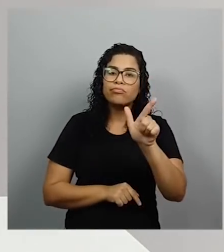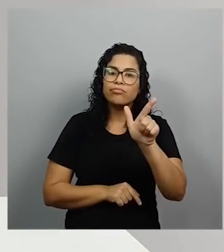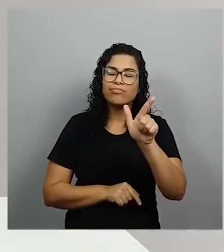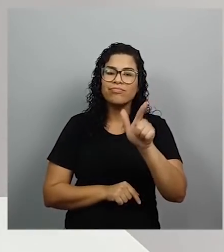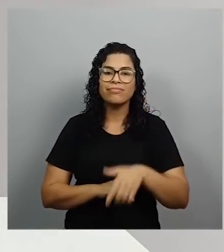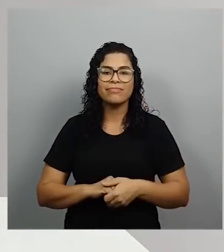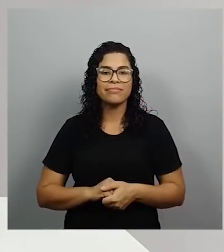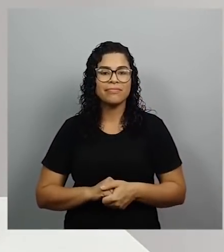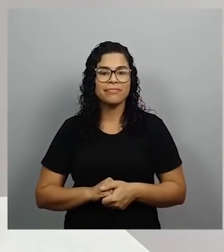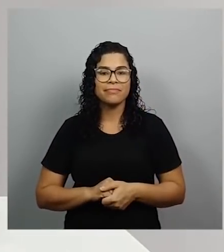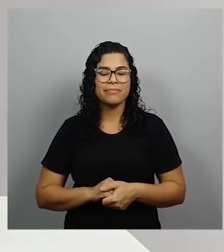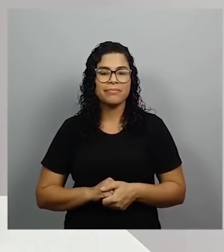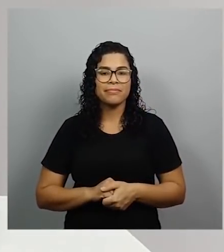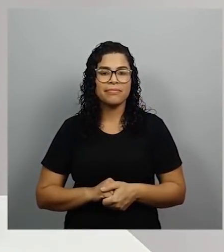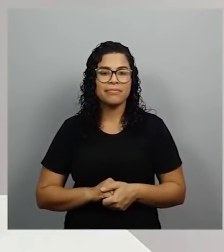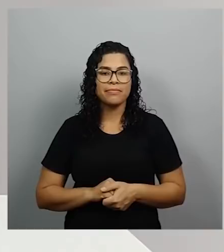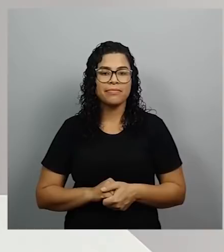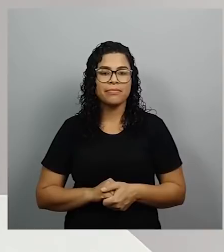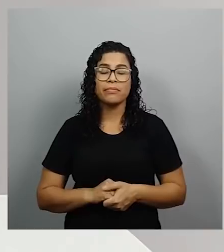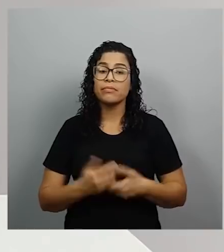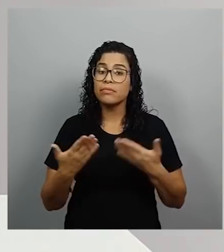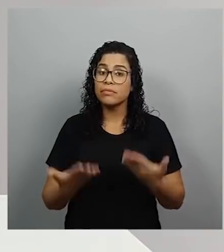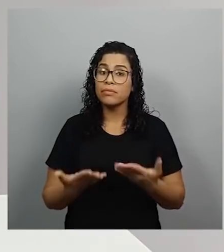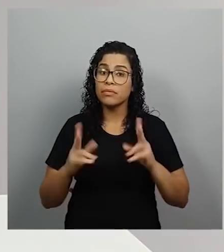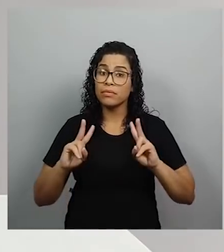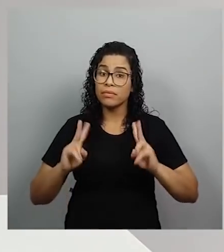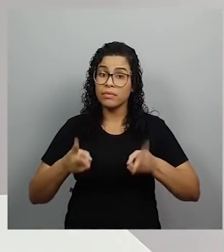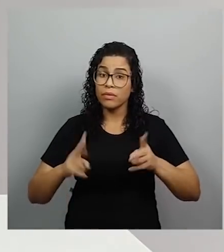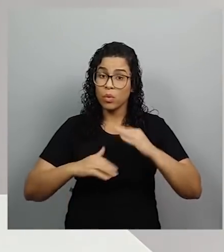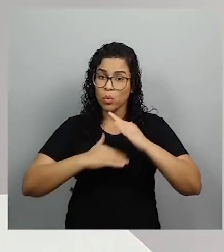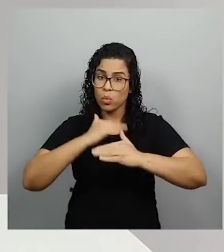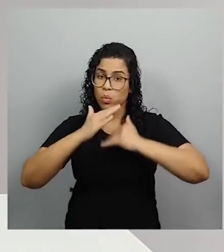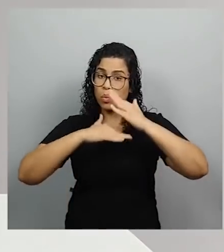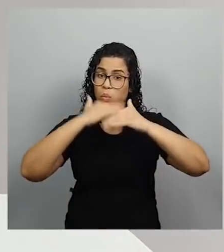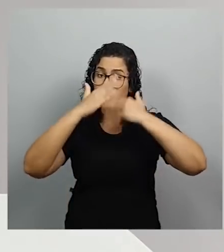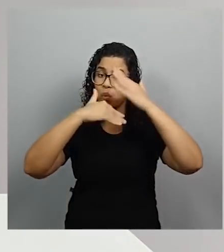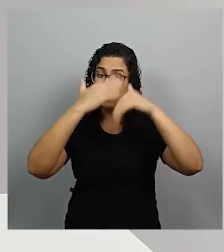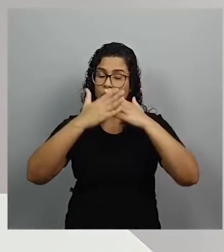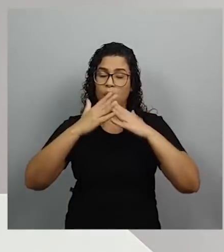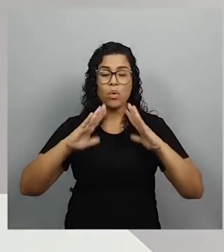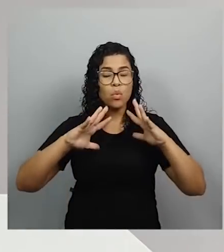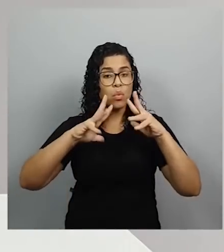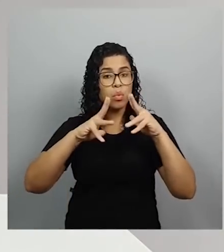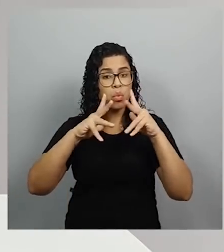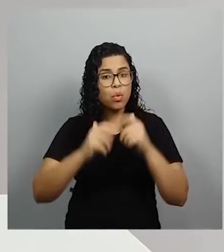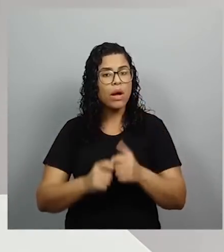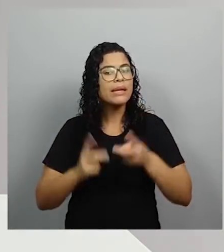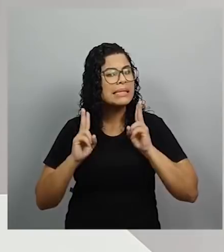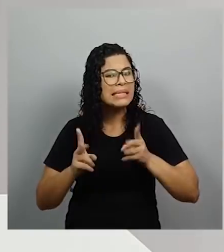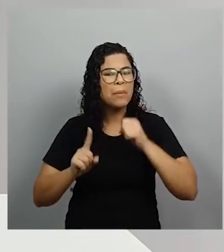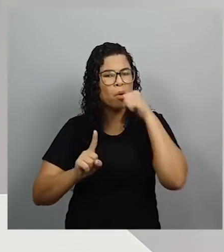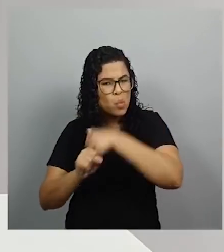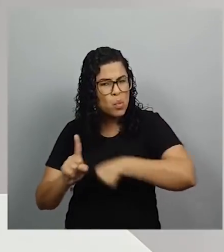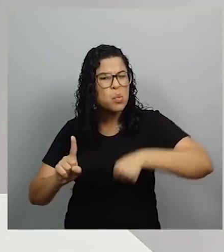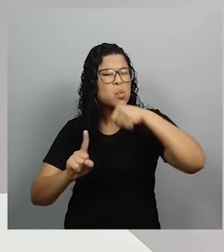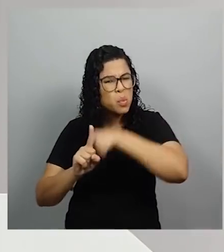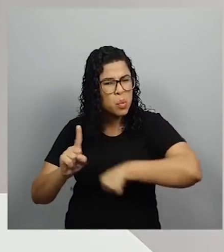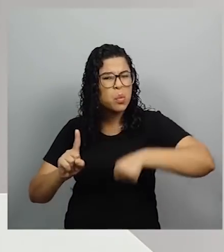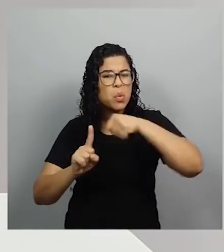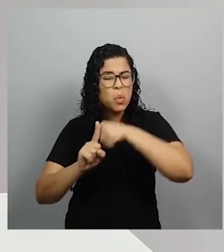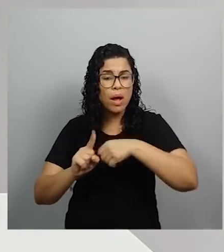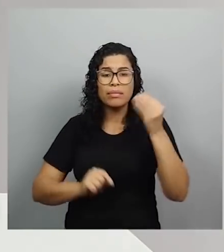voto. Lembrando sempre que todos estes avanços eram frutos de reivindicação e luta